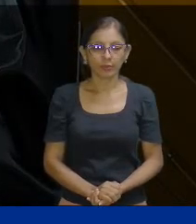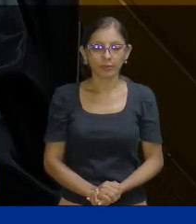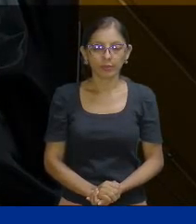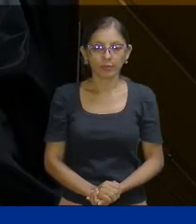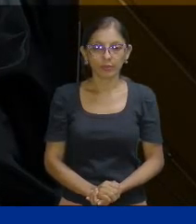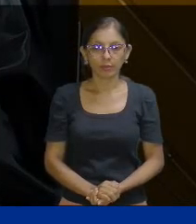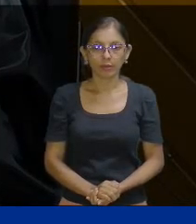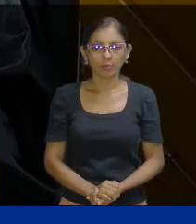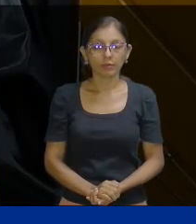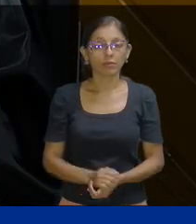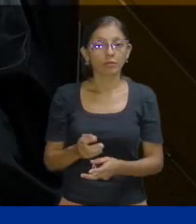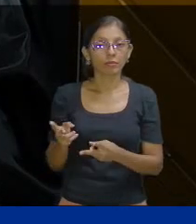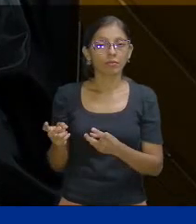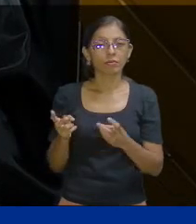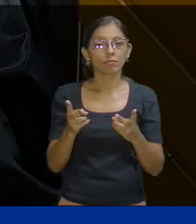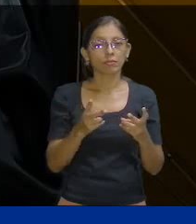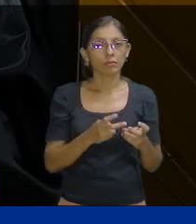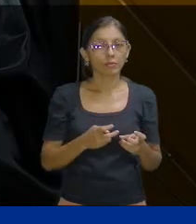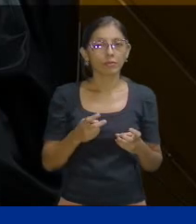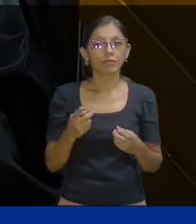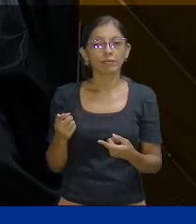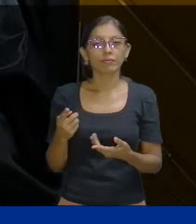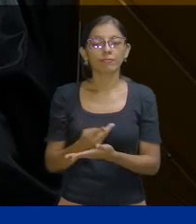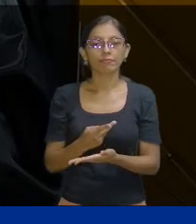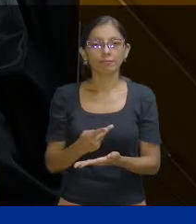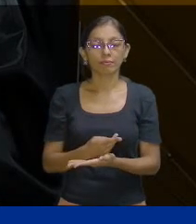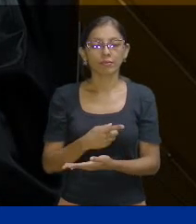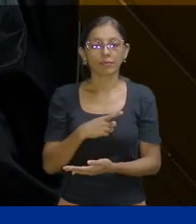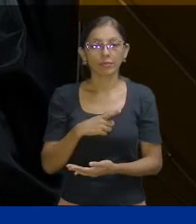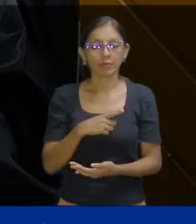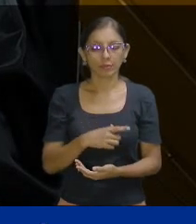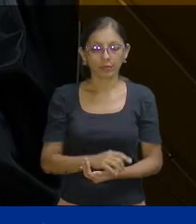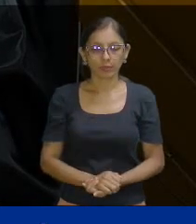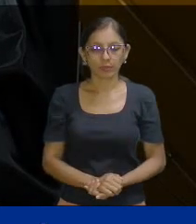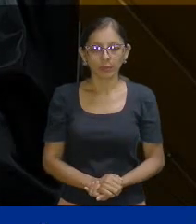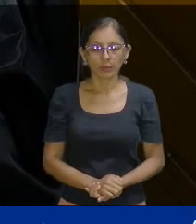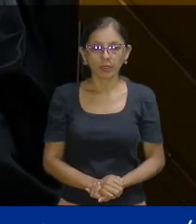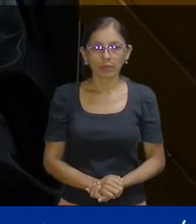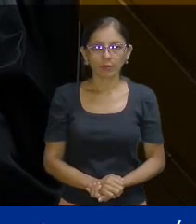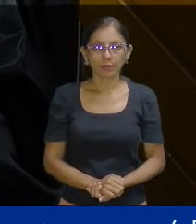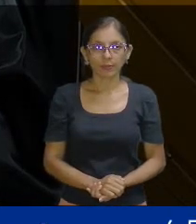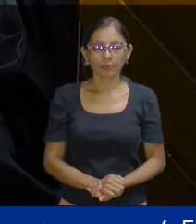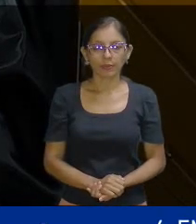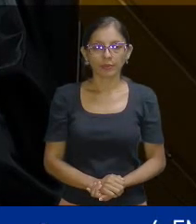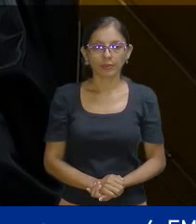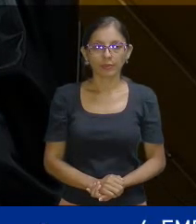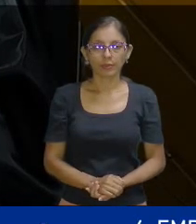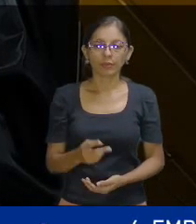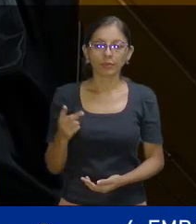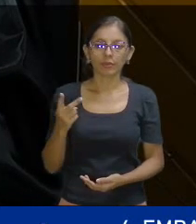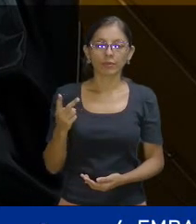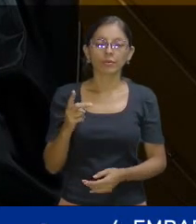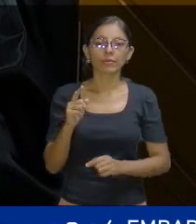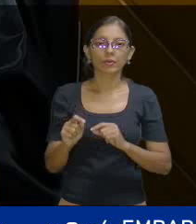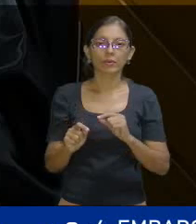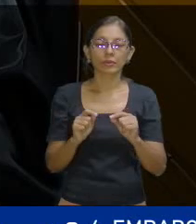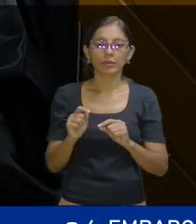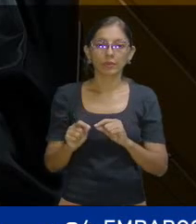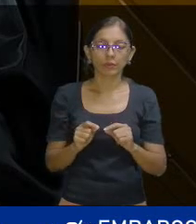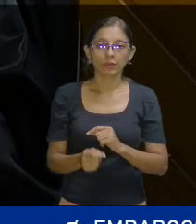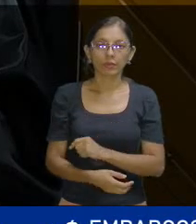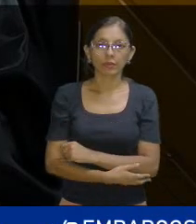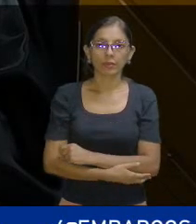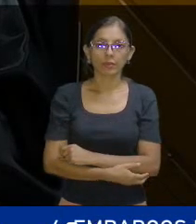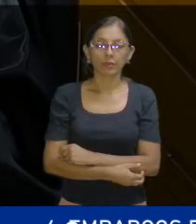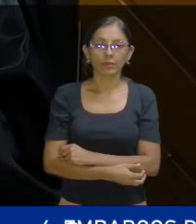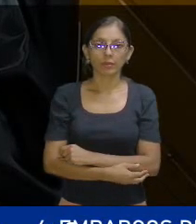as circunstâncias concretas da infração. Segundo, porque a situação que o embargante demanda